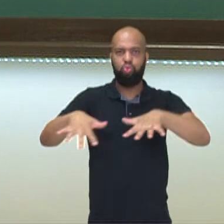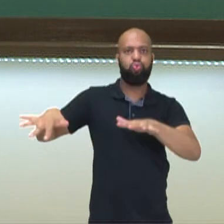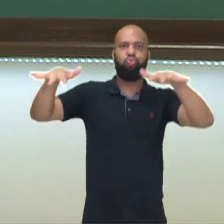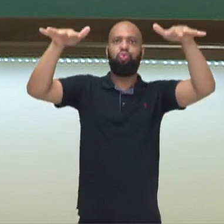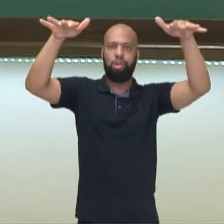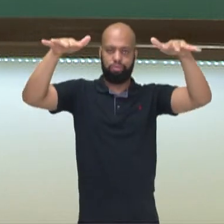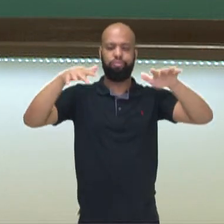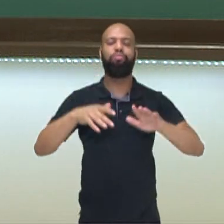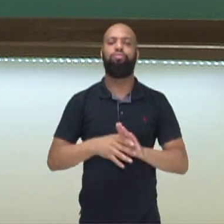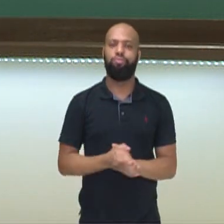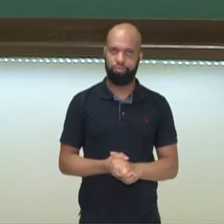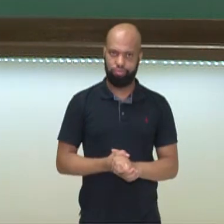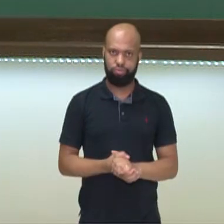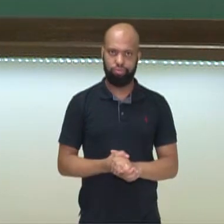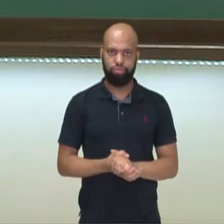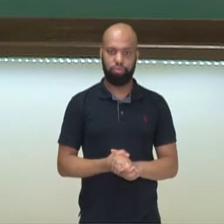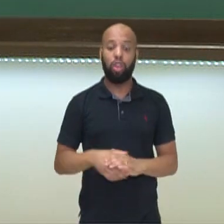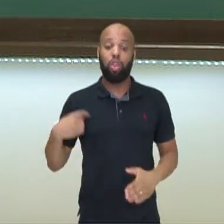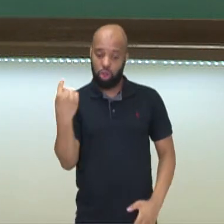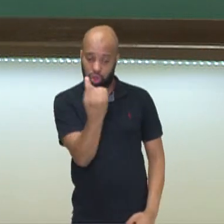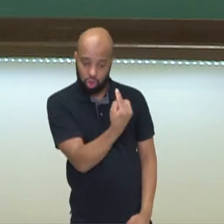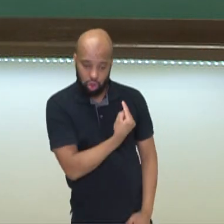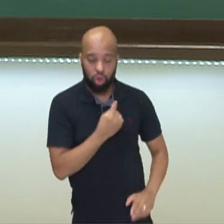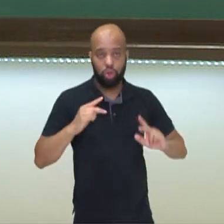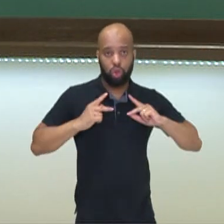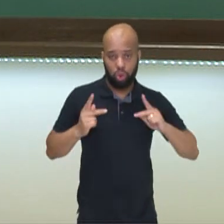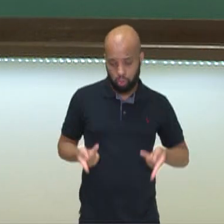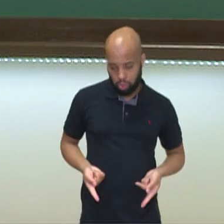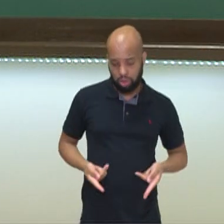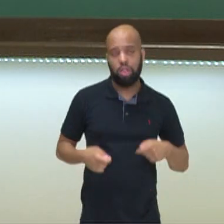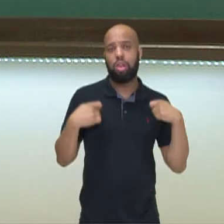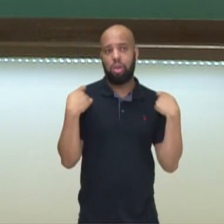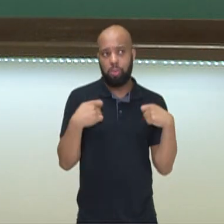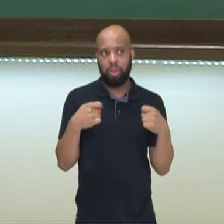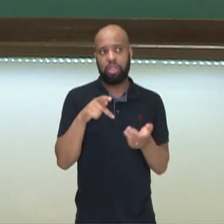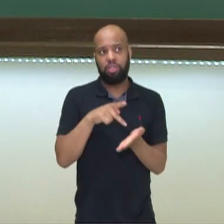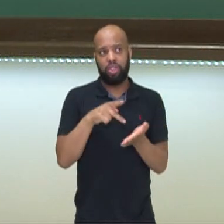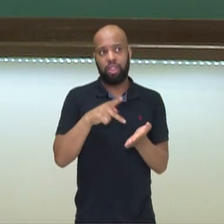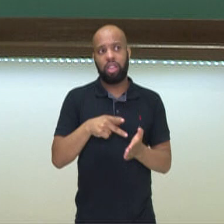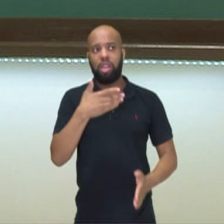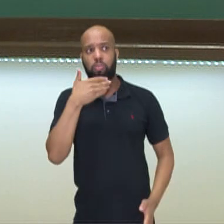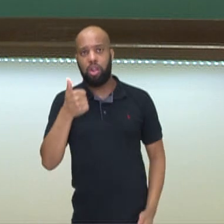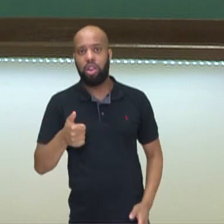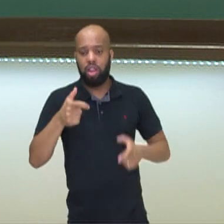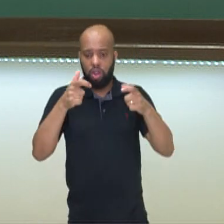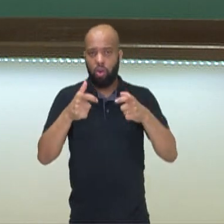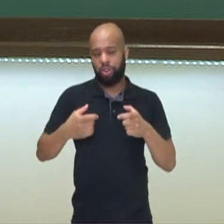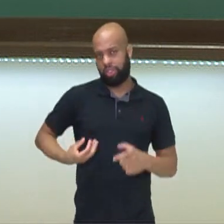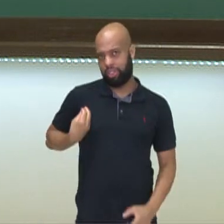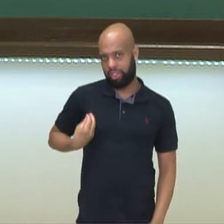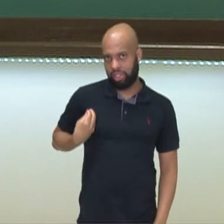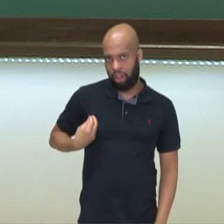Vou tentar explicar. Nós, os seres humanos, precisamos melhorar onde a gente estava.